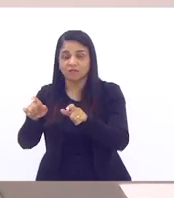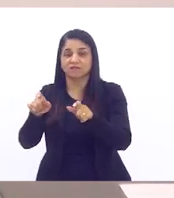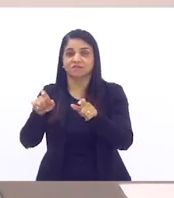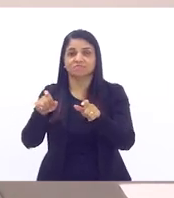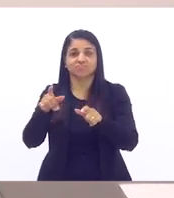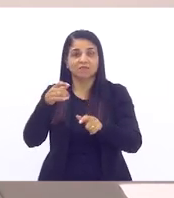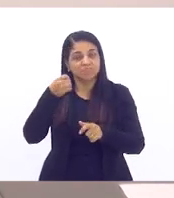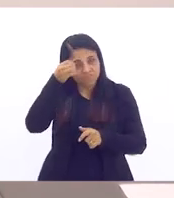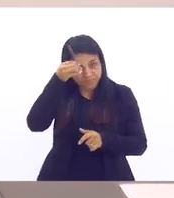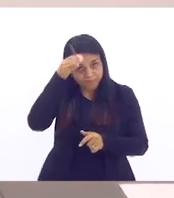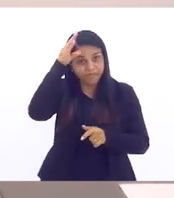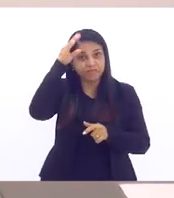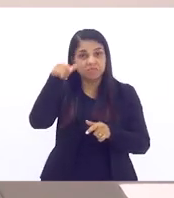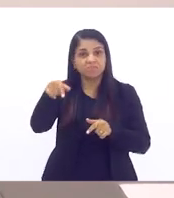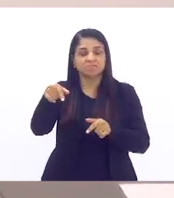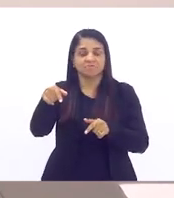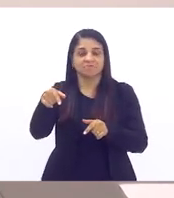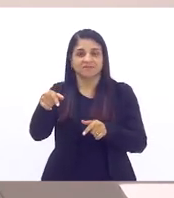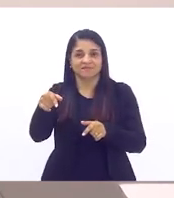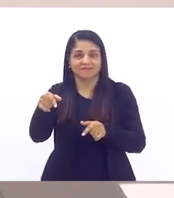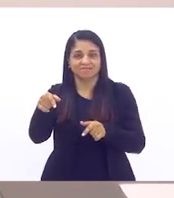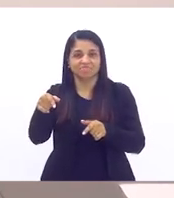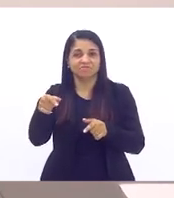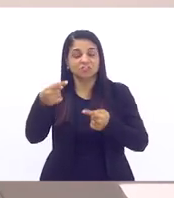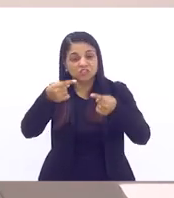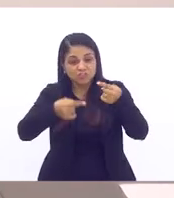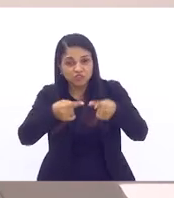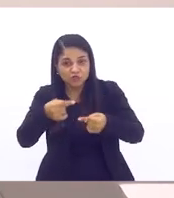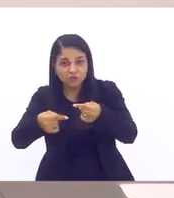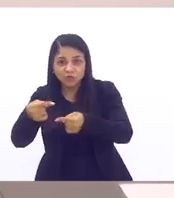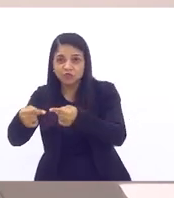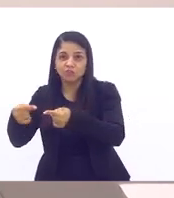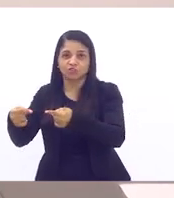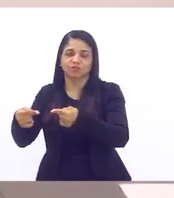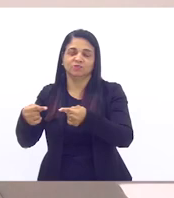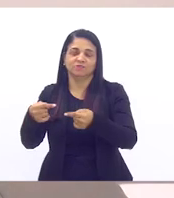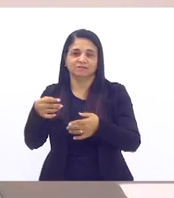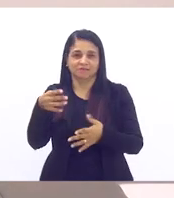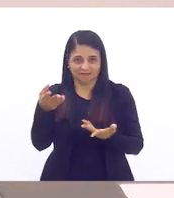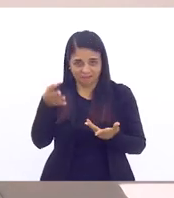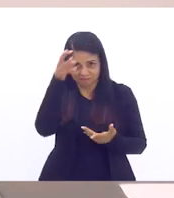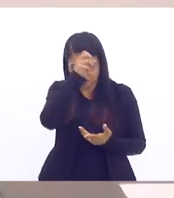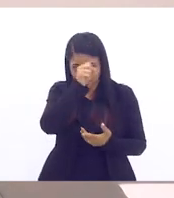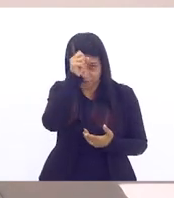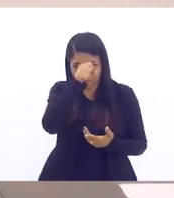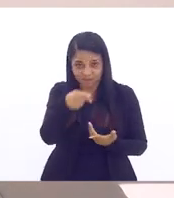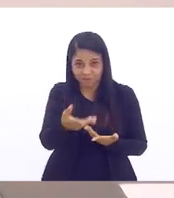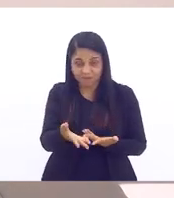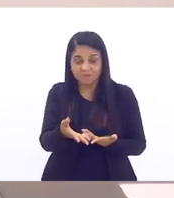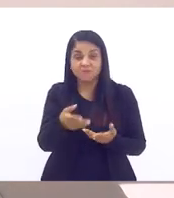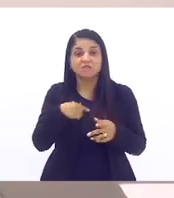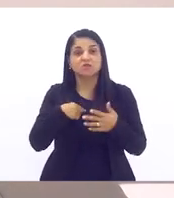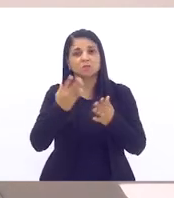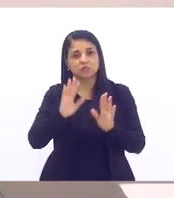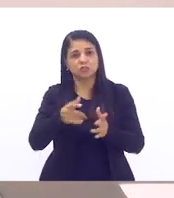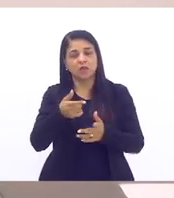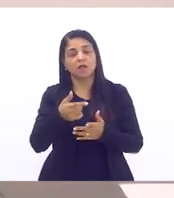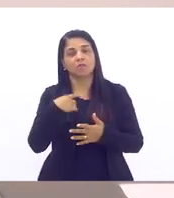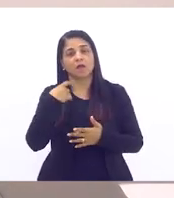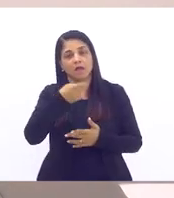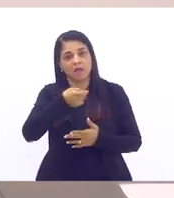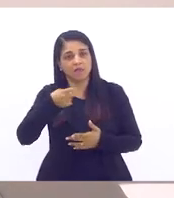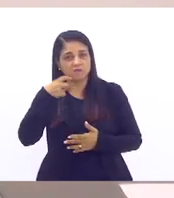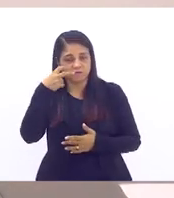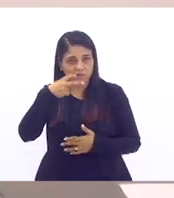de se colocar luz e discutir então eu já me comprometi também com a vereadora a trazer Thompson